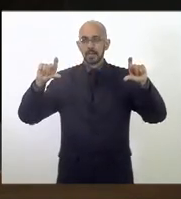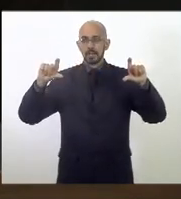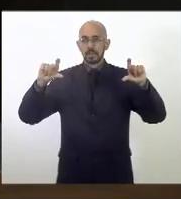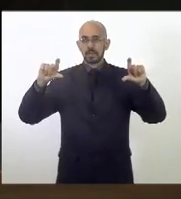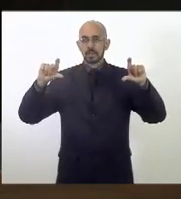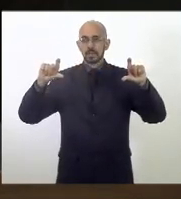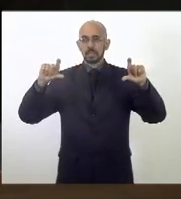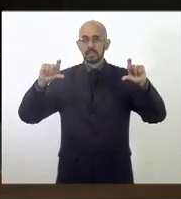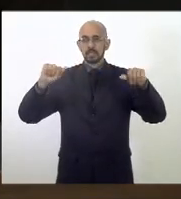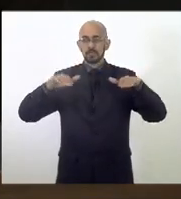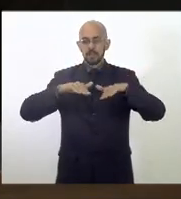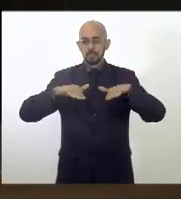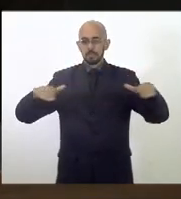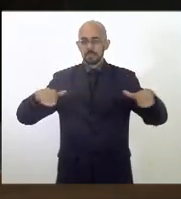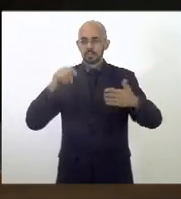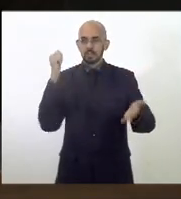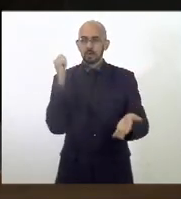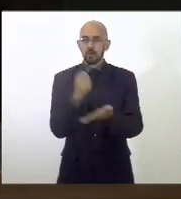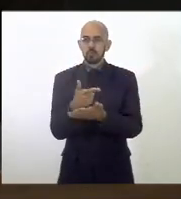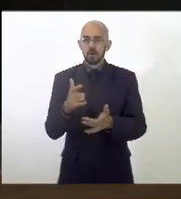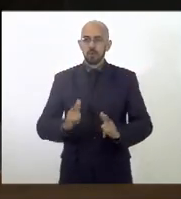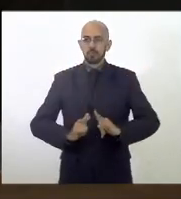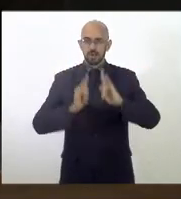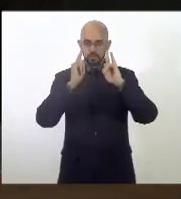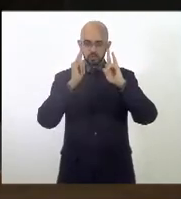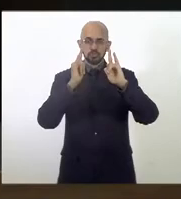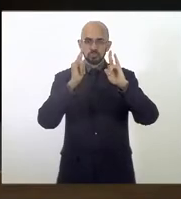adquiriu o prédio.